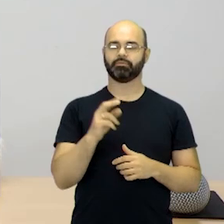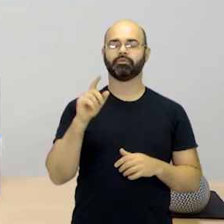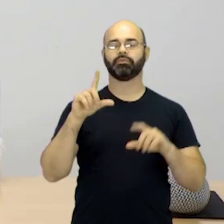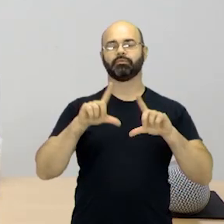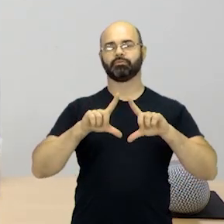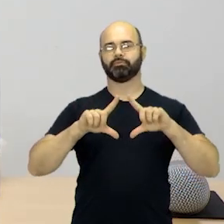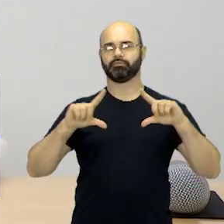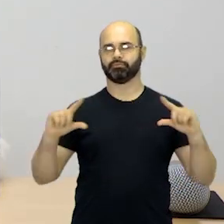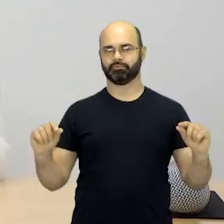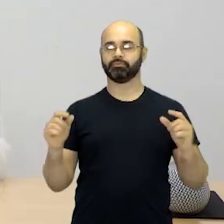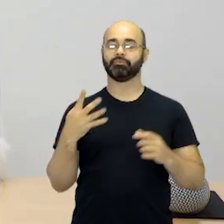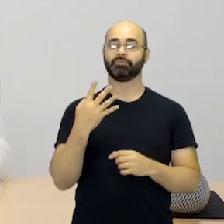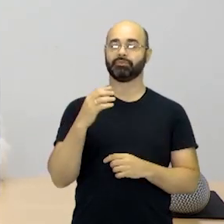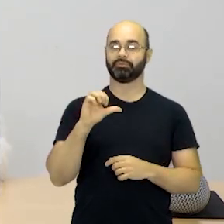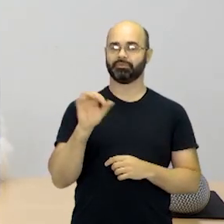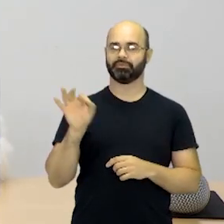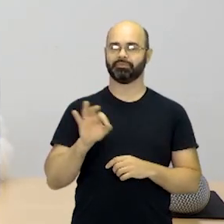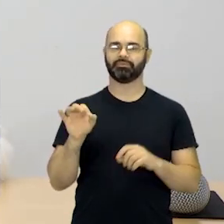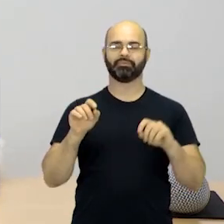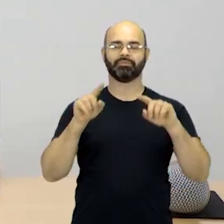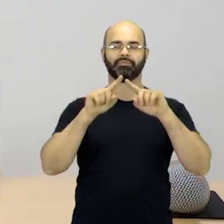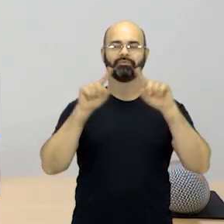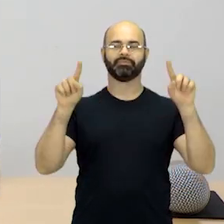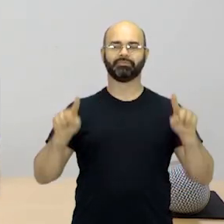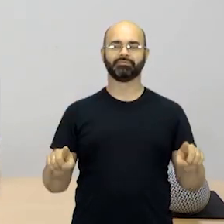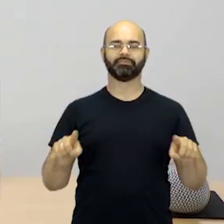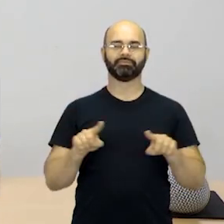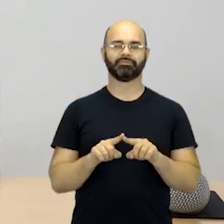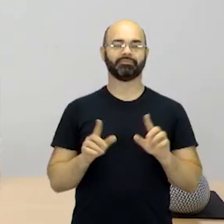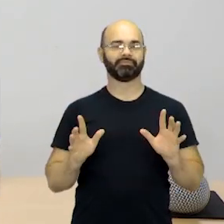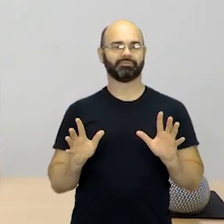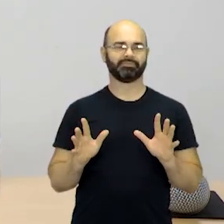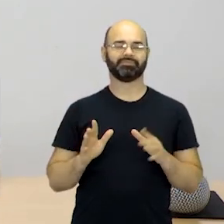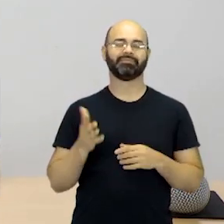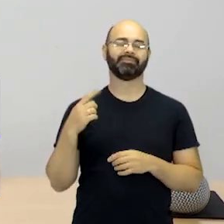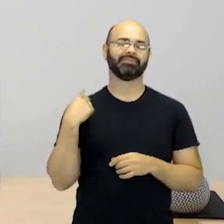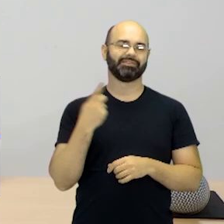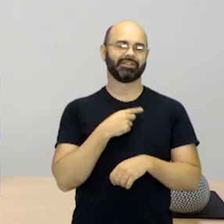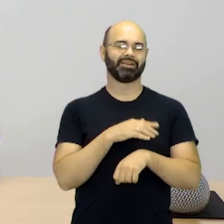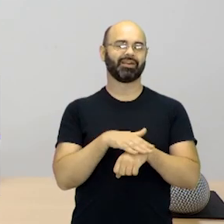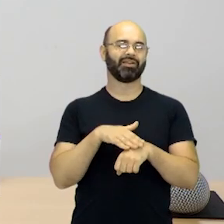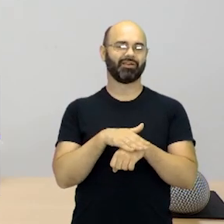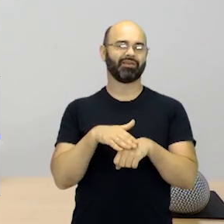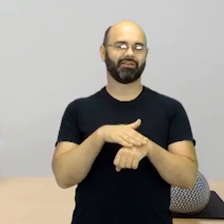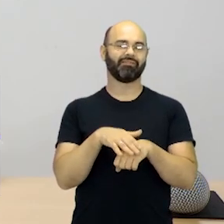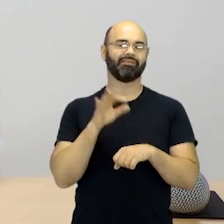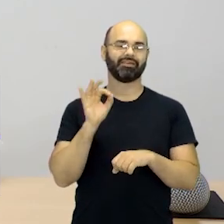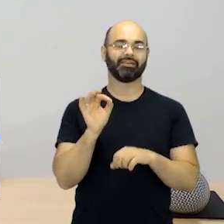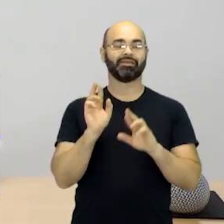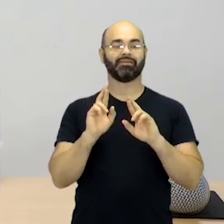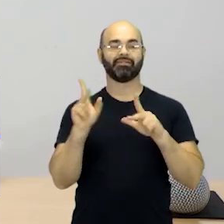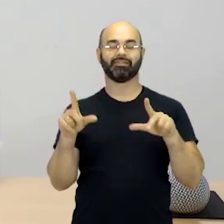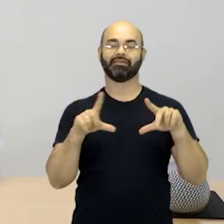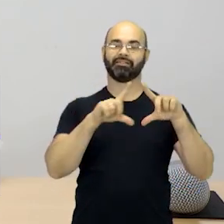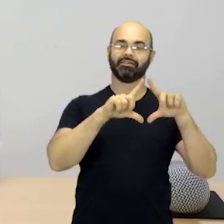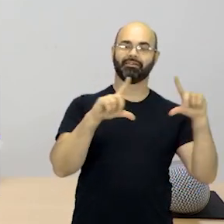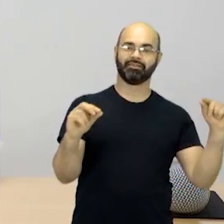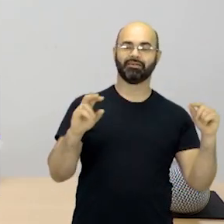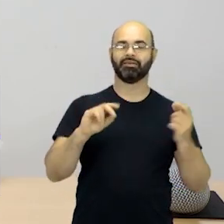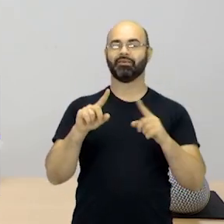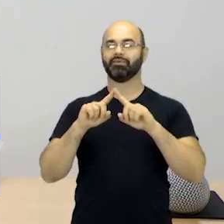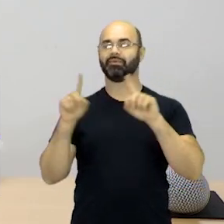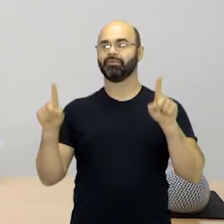e 49% tá dizendo quadrado. Tem uma coisa aí, né, que a gente fala, que define a diferença entre um e o outro, né,